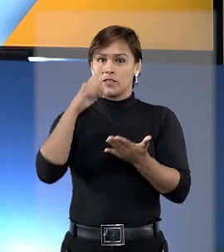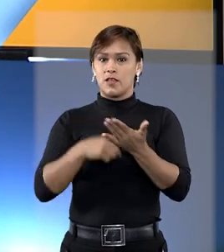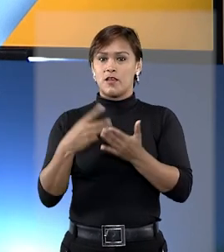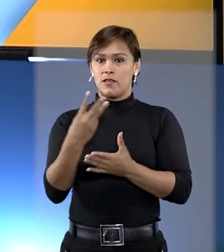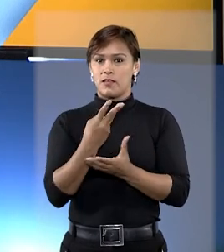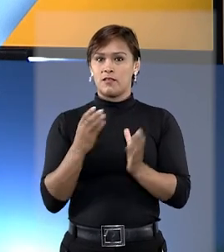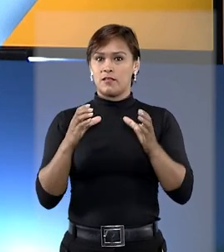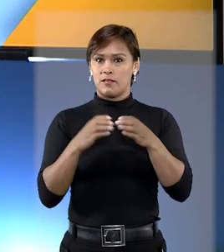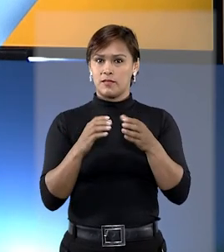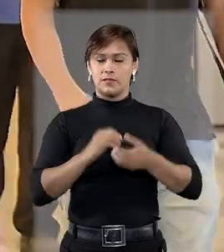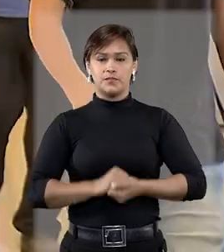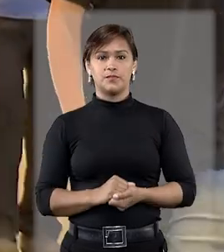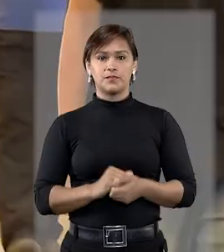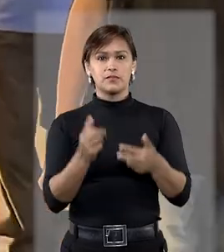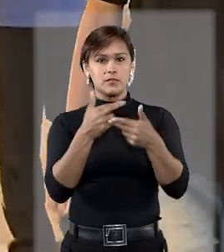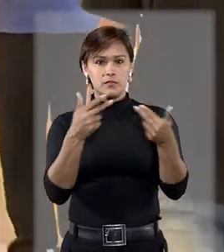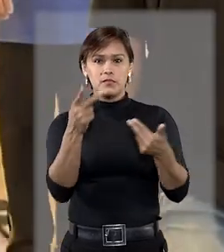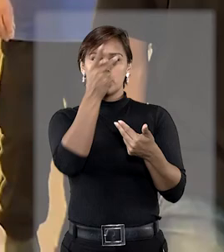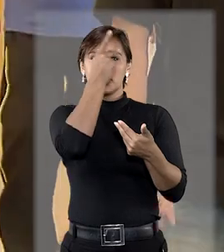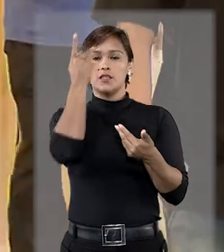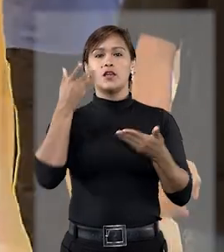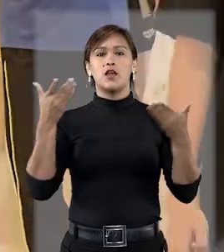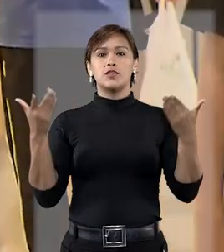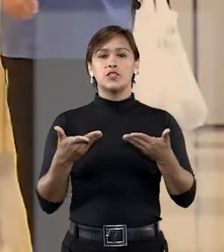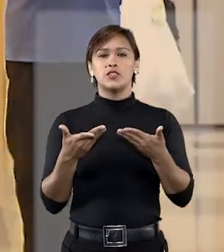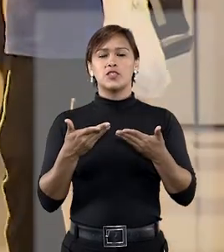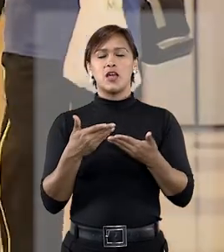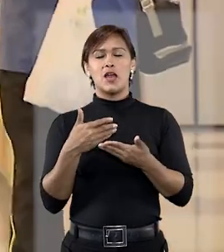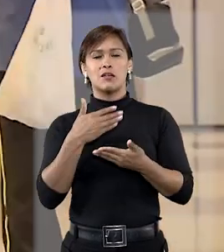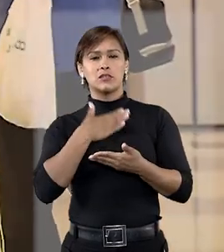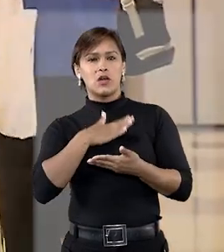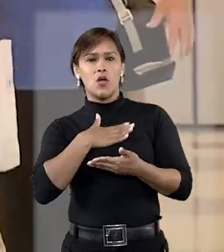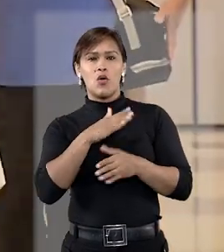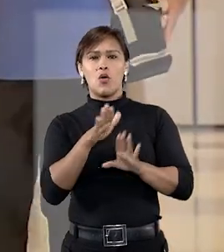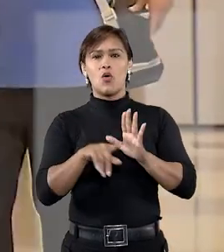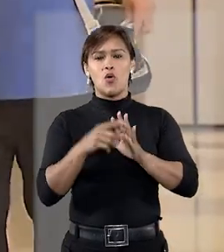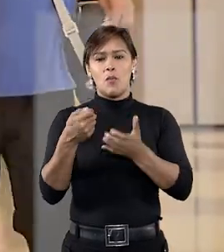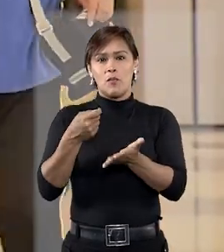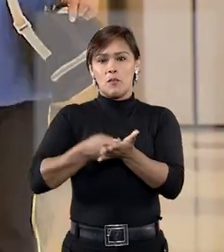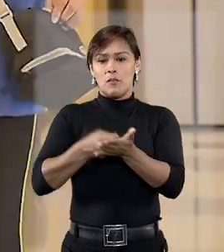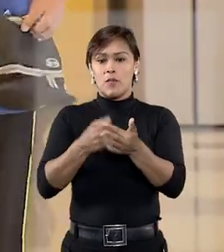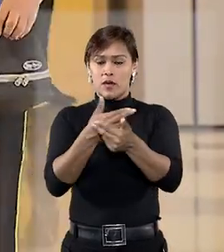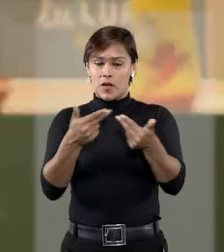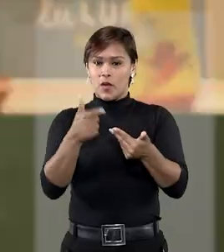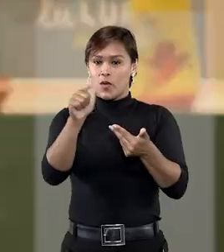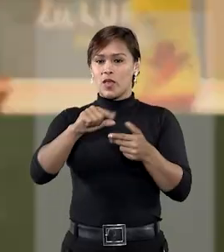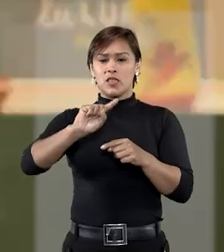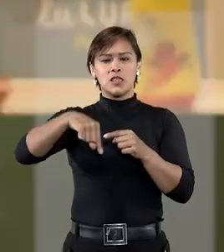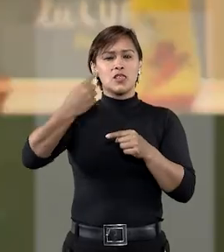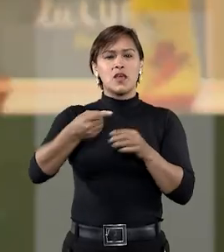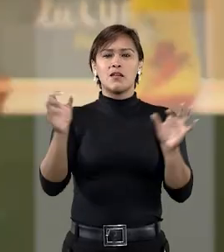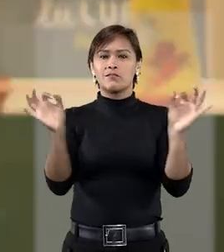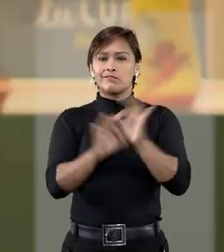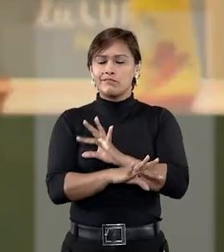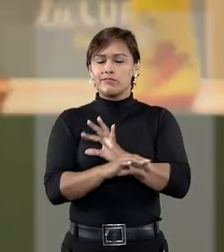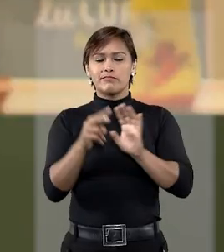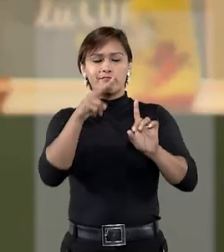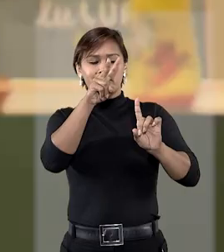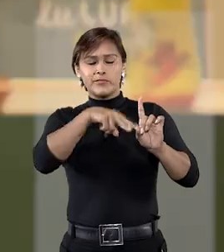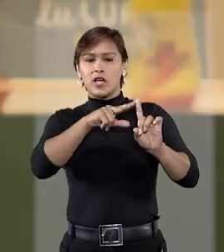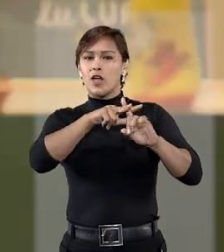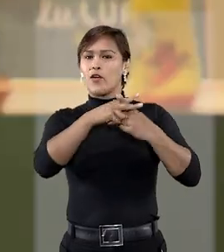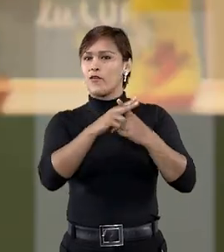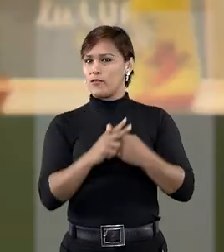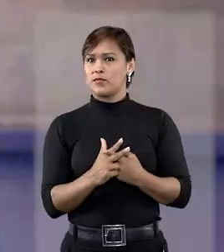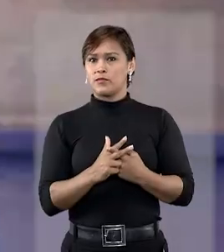é da terceira turma. Muita gente já passou pela desagradável situação de comprar um produto e depois acabar se deparando